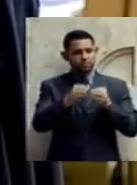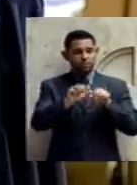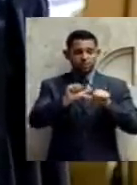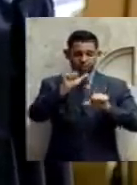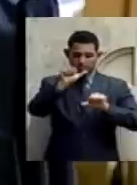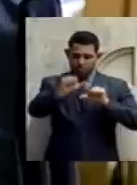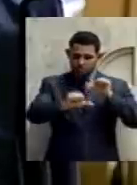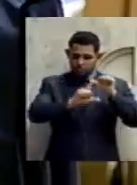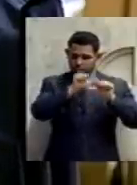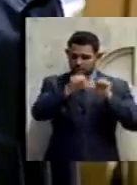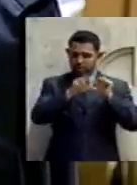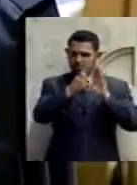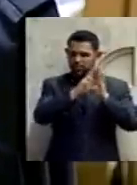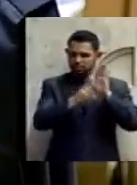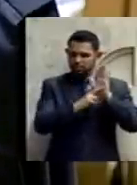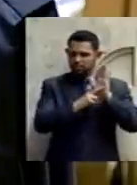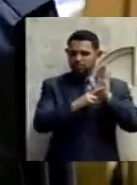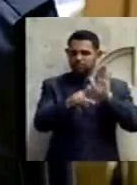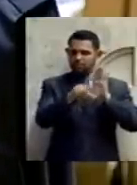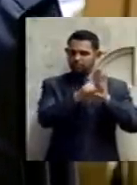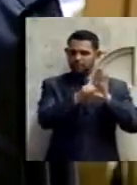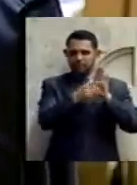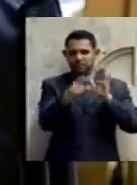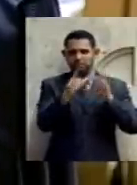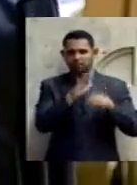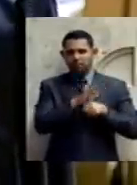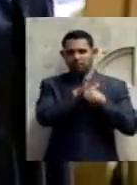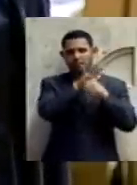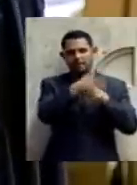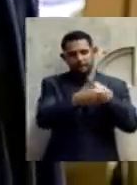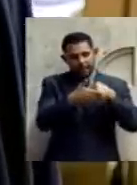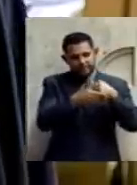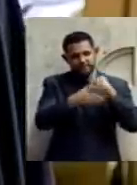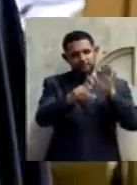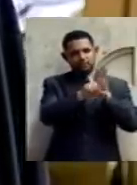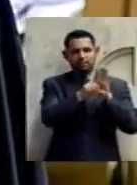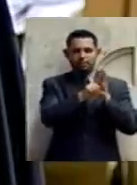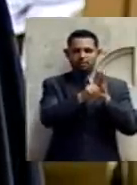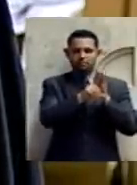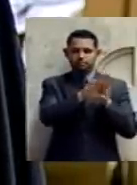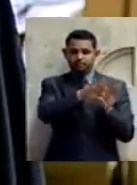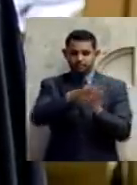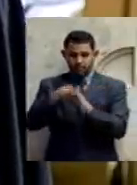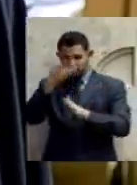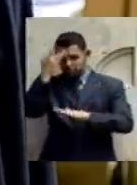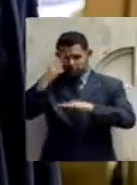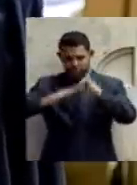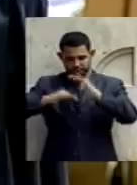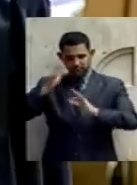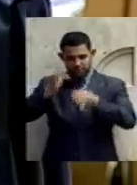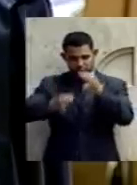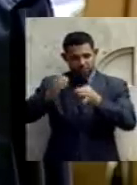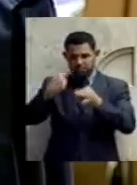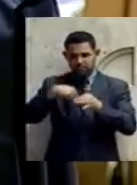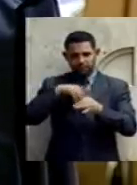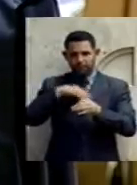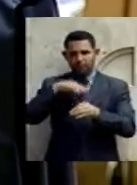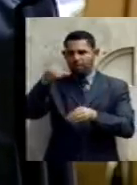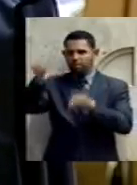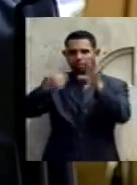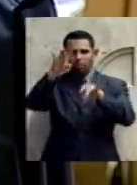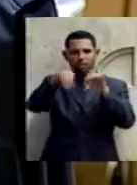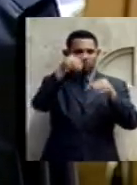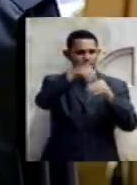atos administrativos que não atendem aos requisitos legais. Juízes, é verdade, não foram eleitos pelo voto